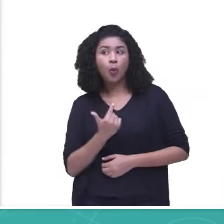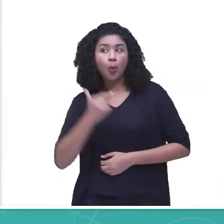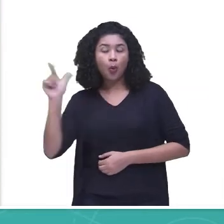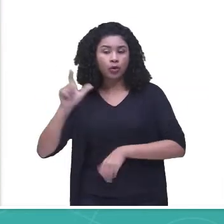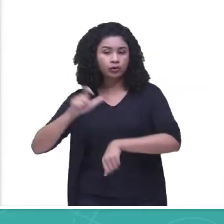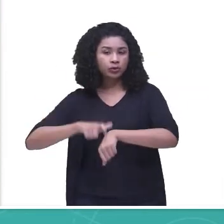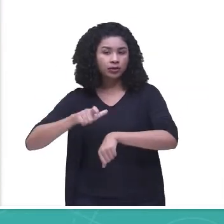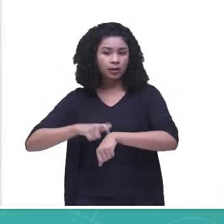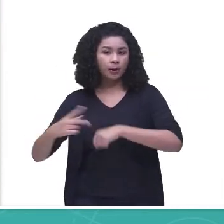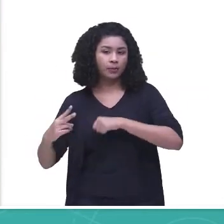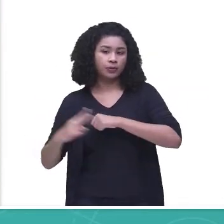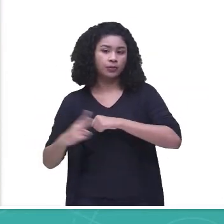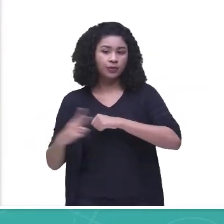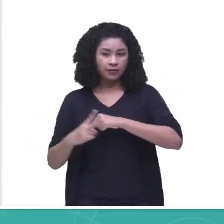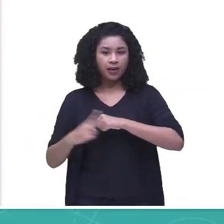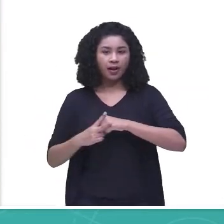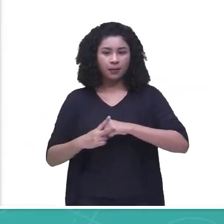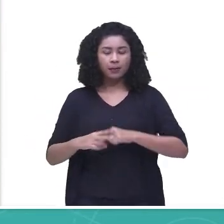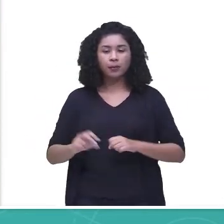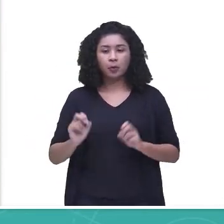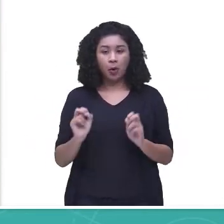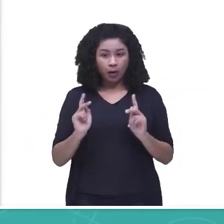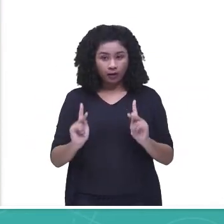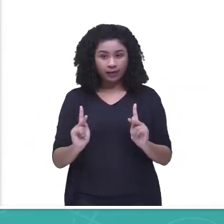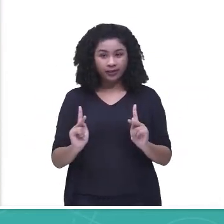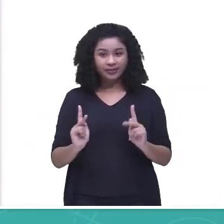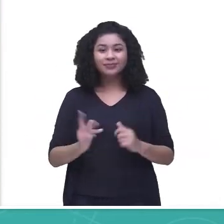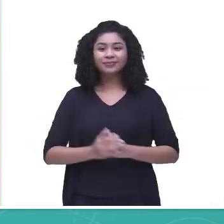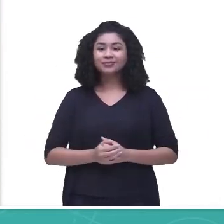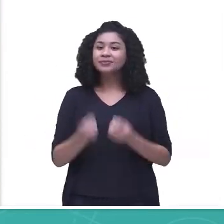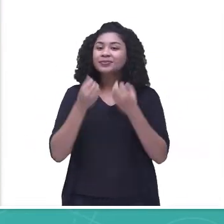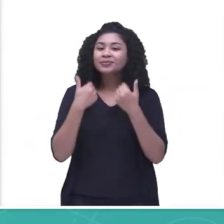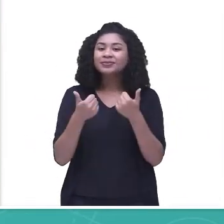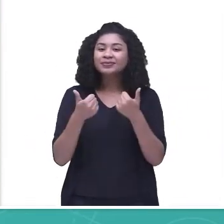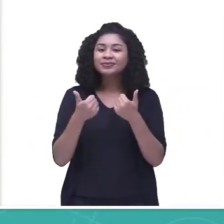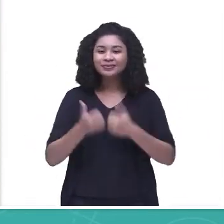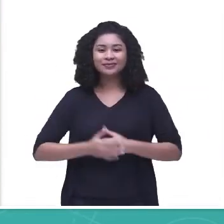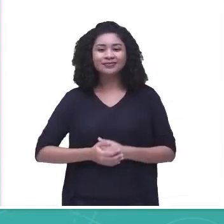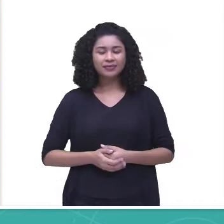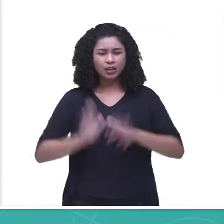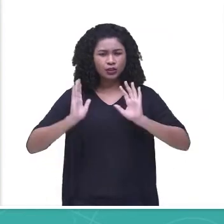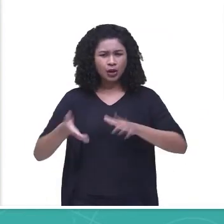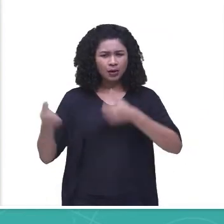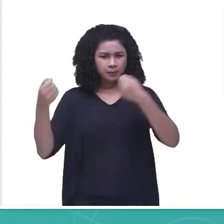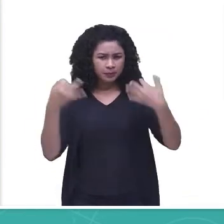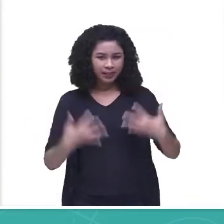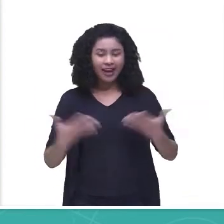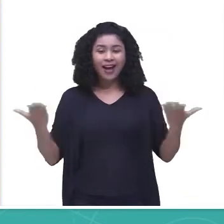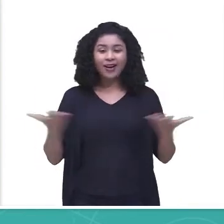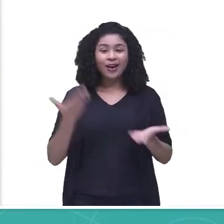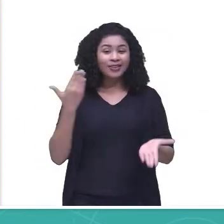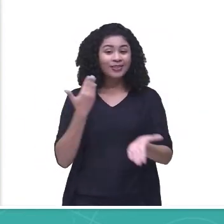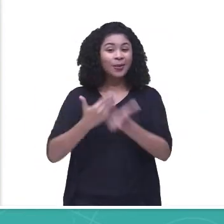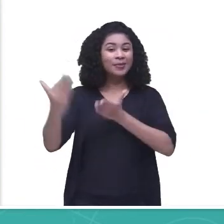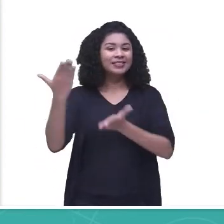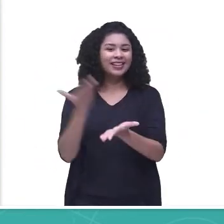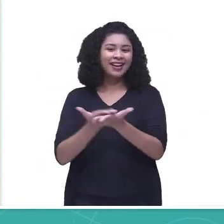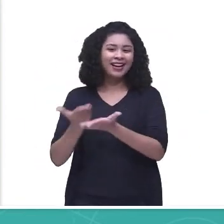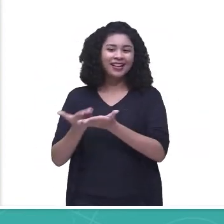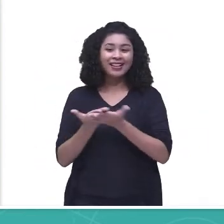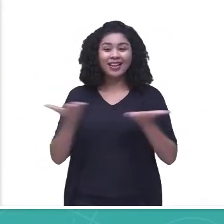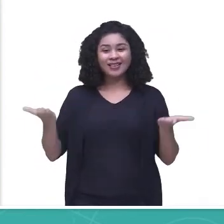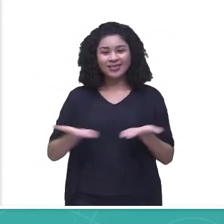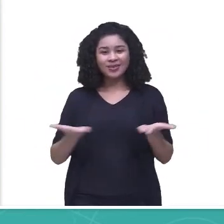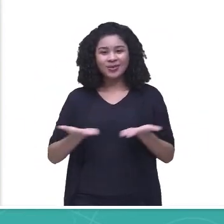verbal aí, esse que está sendo decorrido agora, certo, gente? Feita essa distinção, vamos para a nossa aula de hoje aí, que é o The Simple